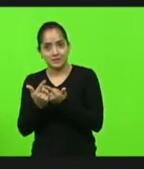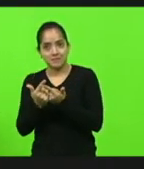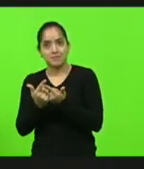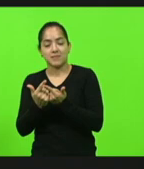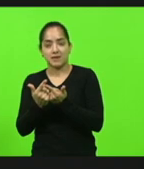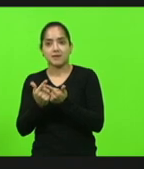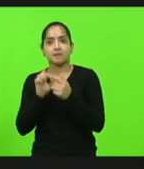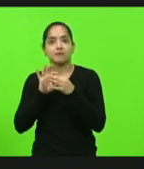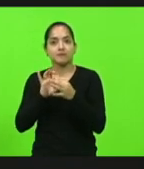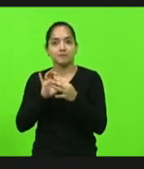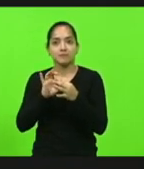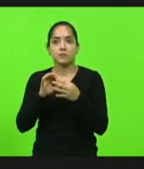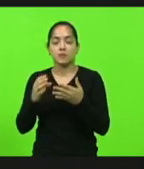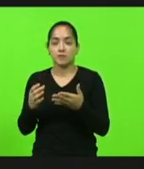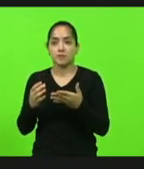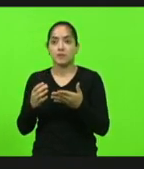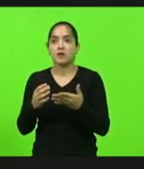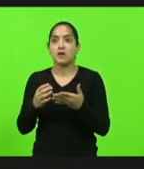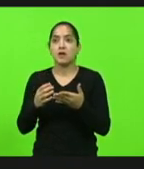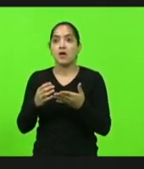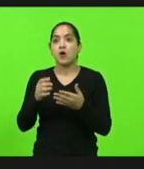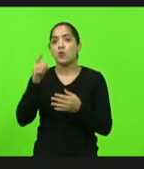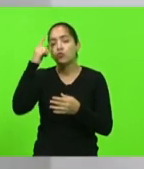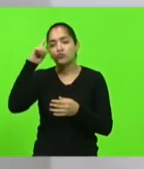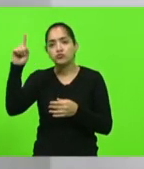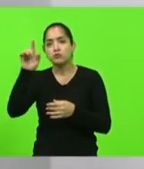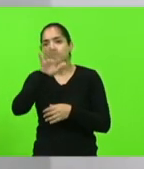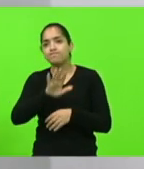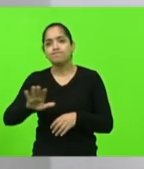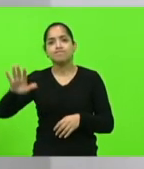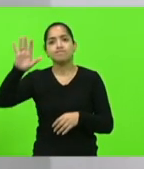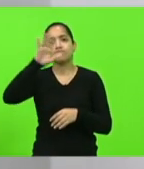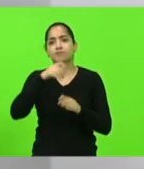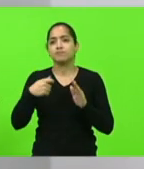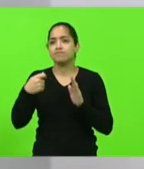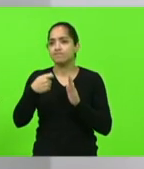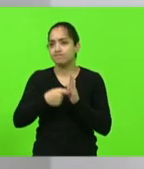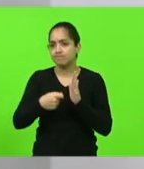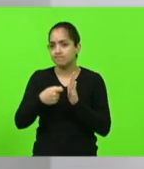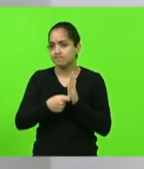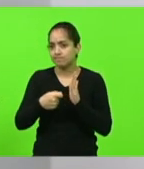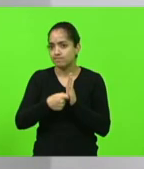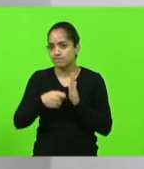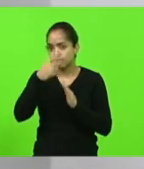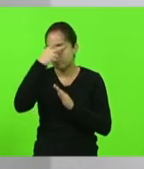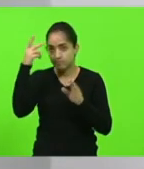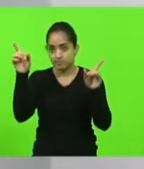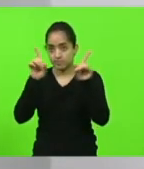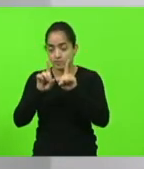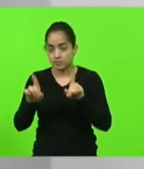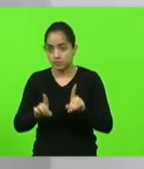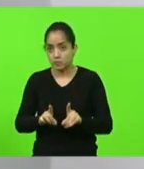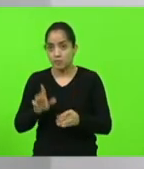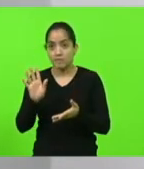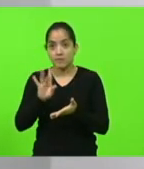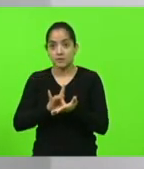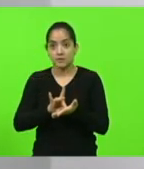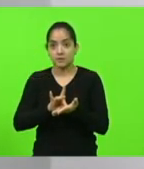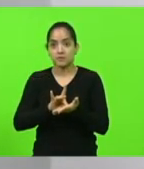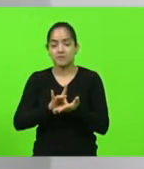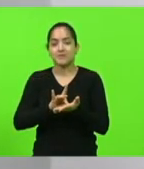comemoração do dia nacional da luta com da pessoa com deficiência em 21 de setembro foi oficializada em